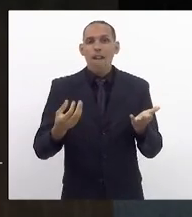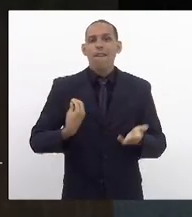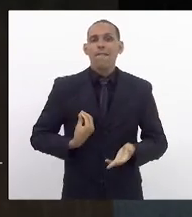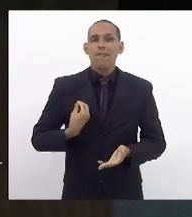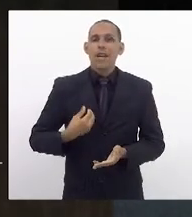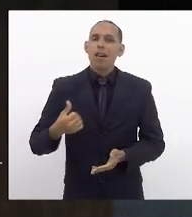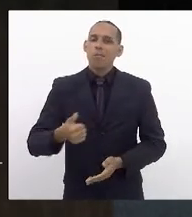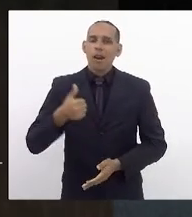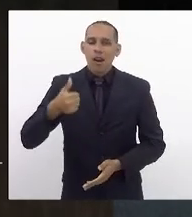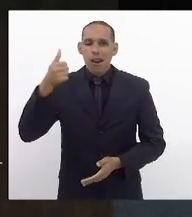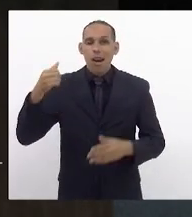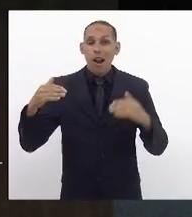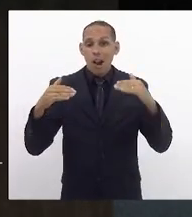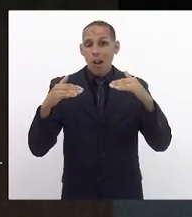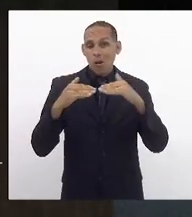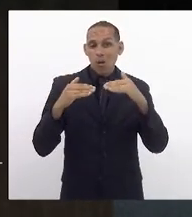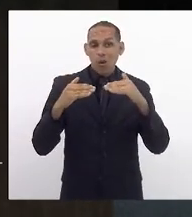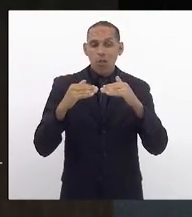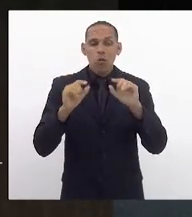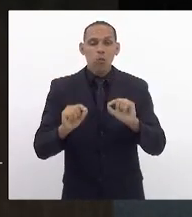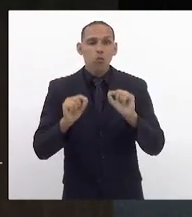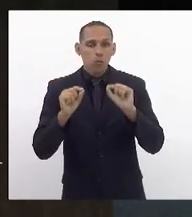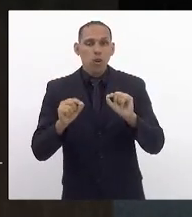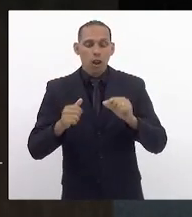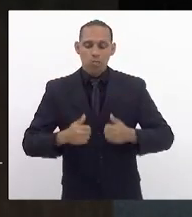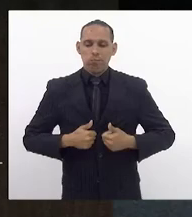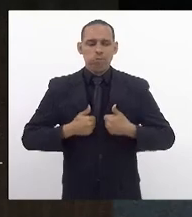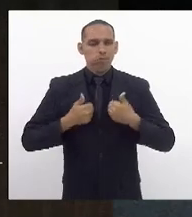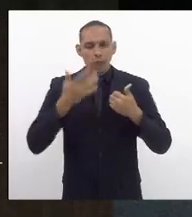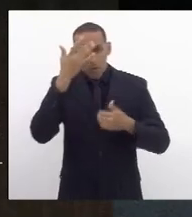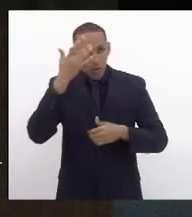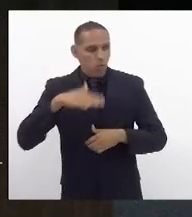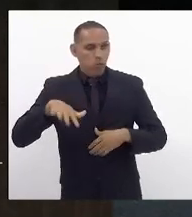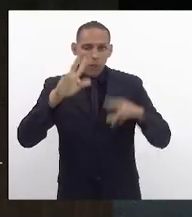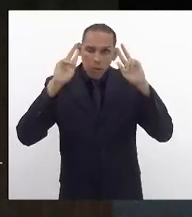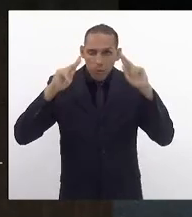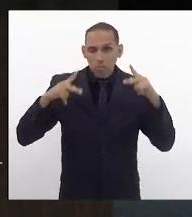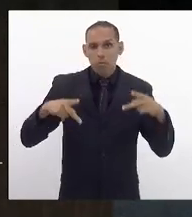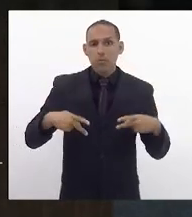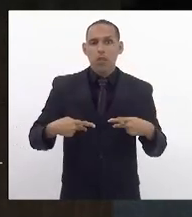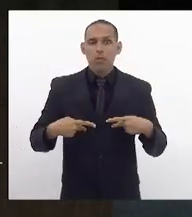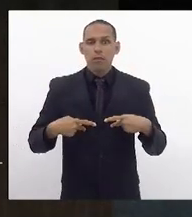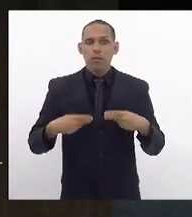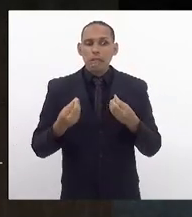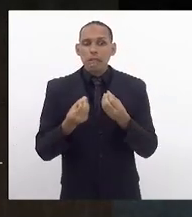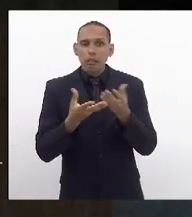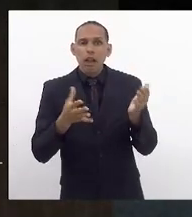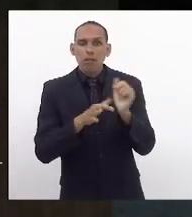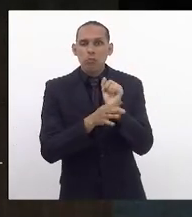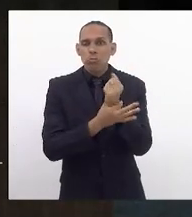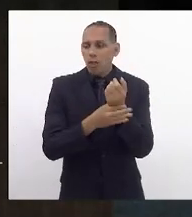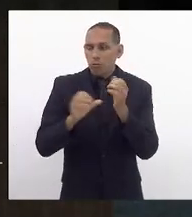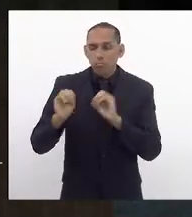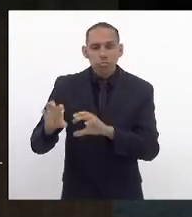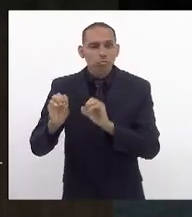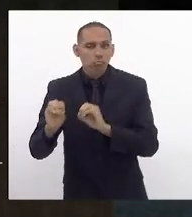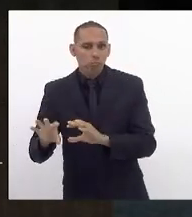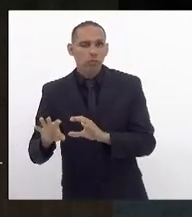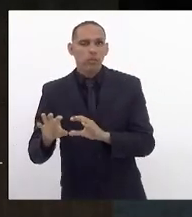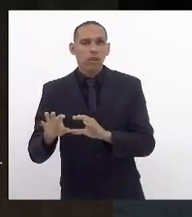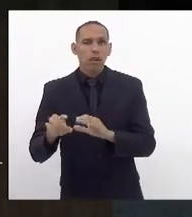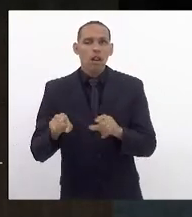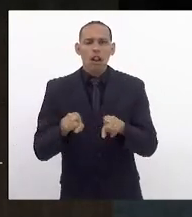qualidade de vida compatível com a dignidade da pessoa humana, assegurando a educação,